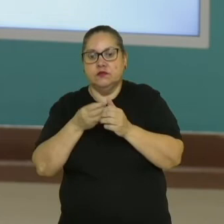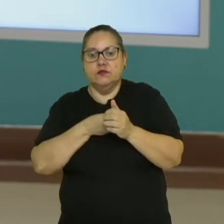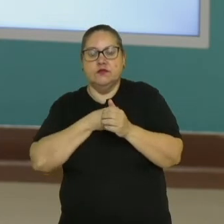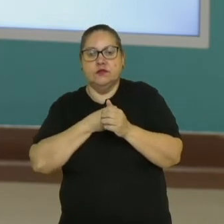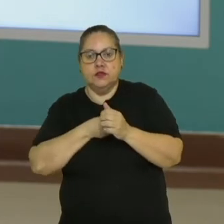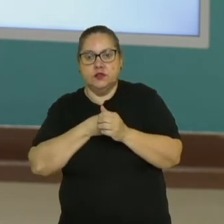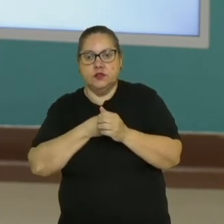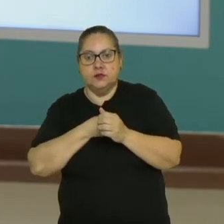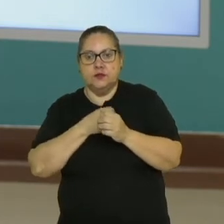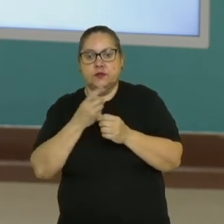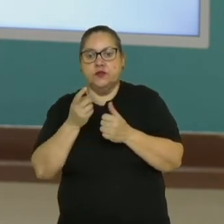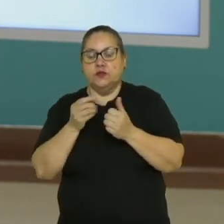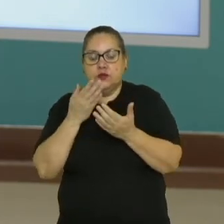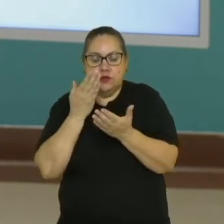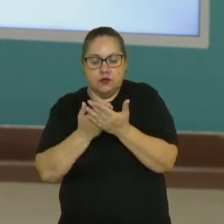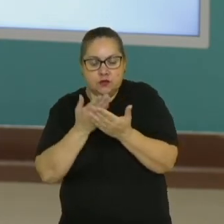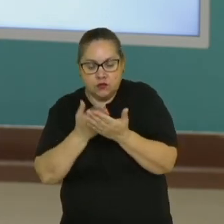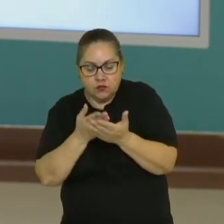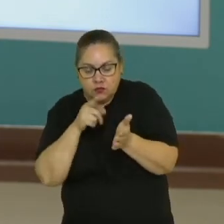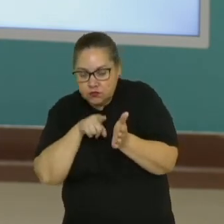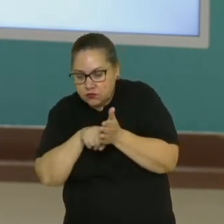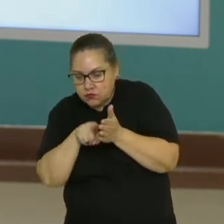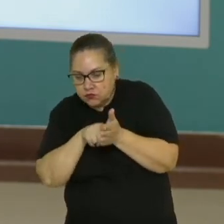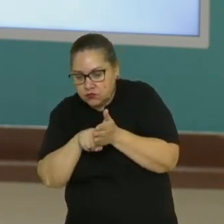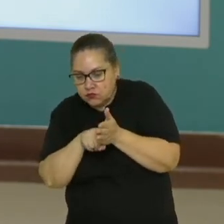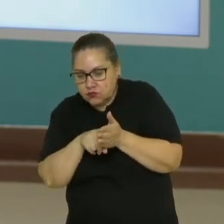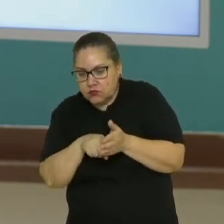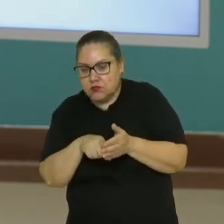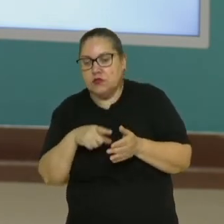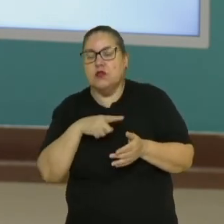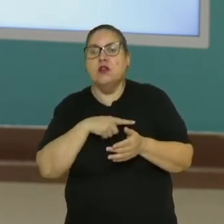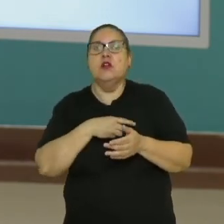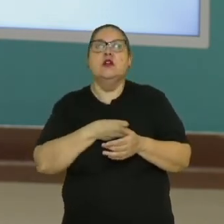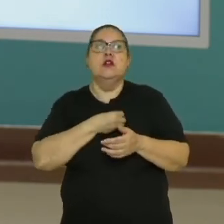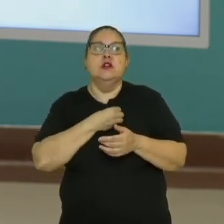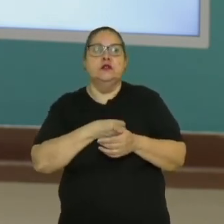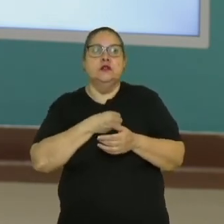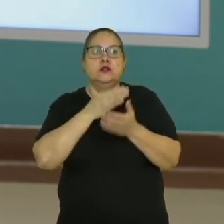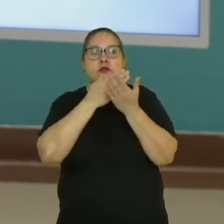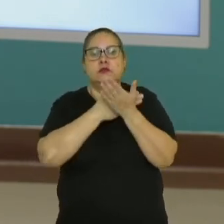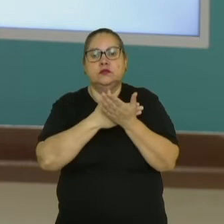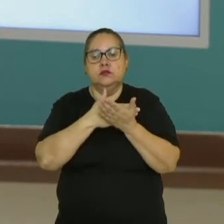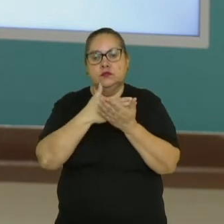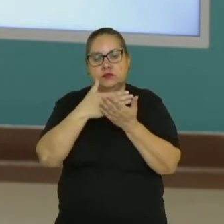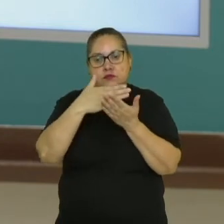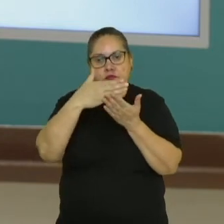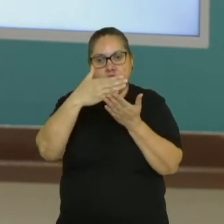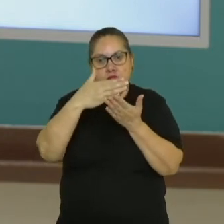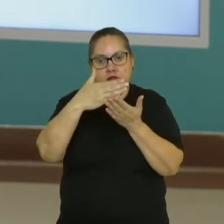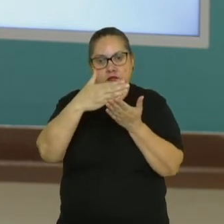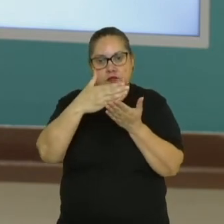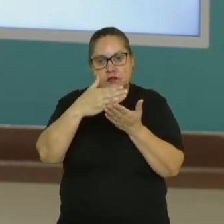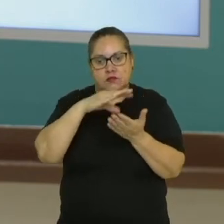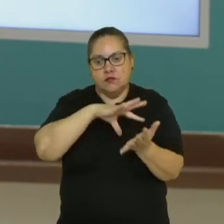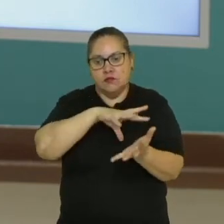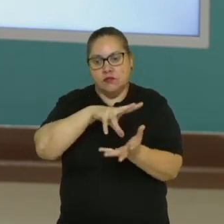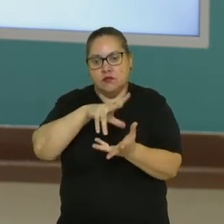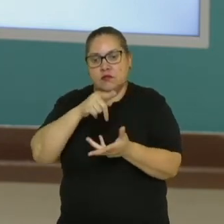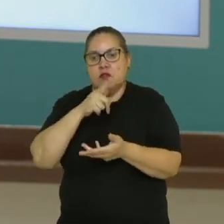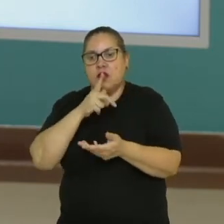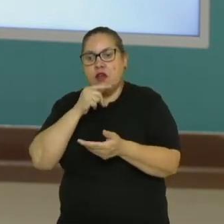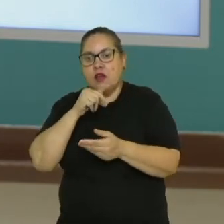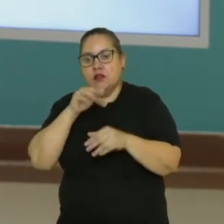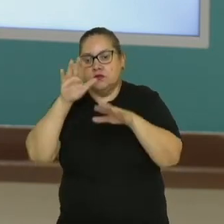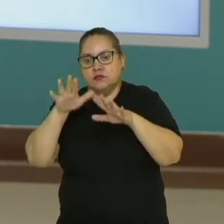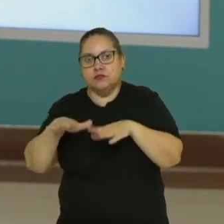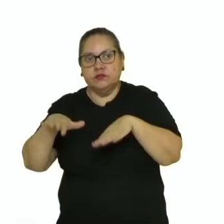vida. Então, os estudos dizem que a vida iniciou no nosso planeta nos oceanos